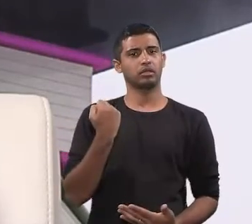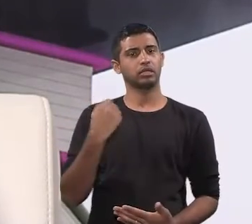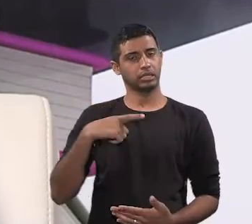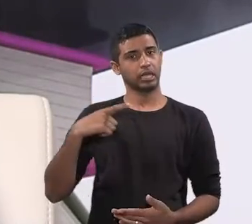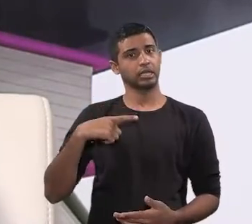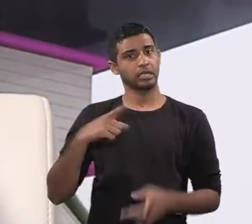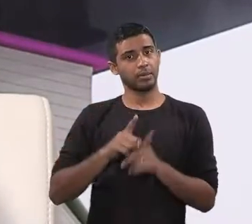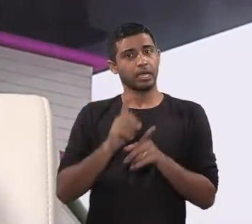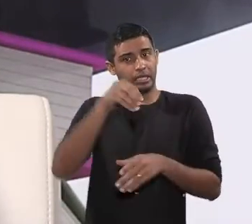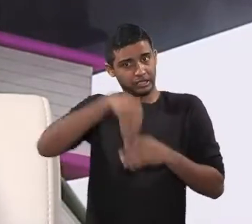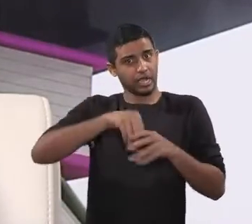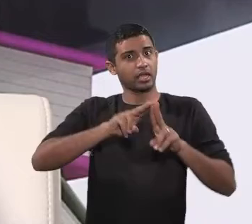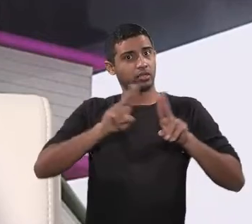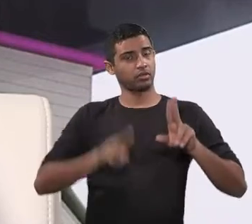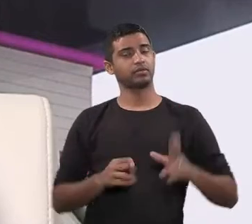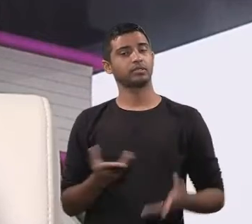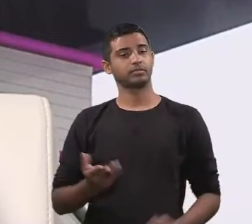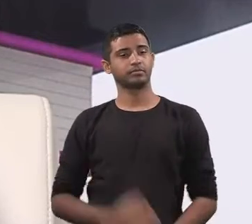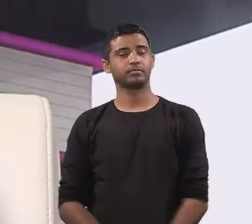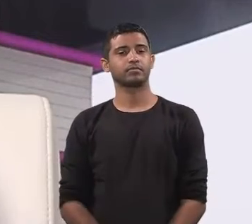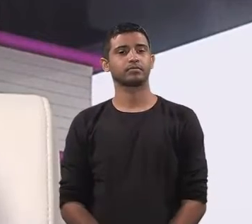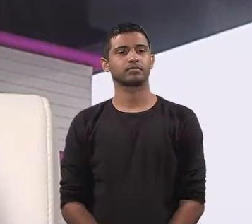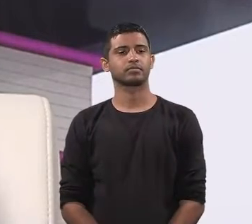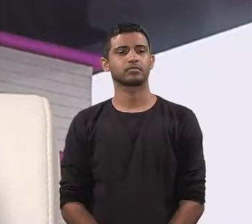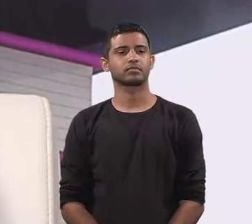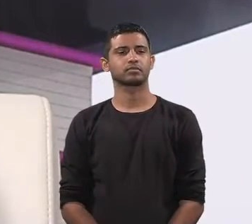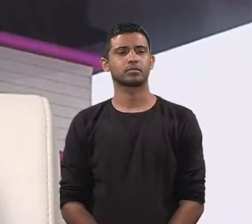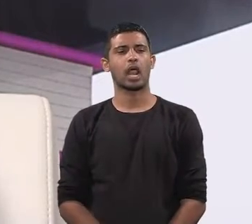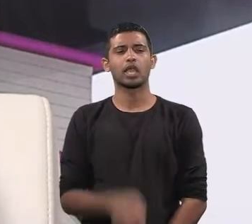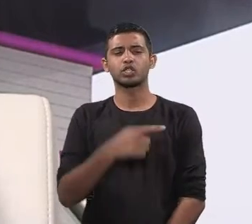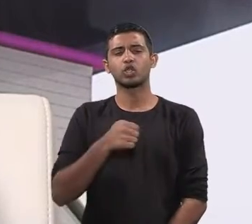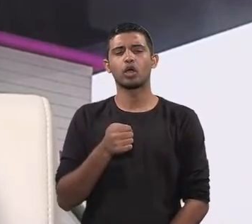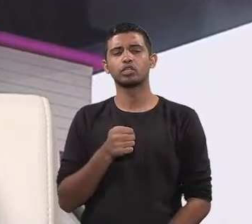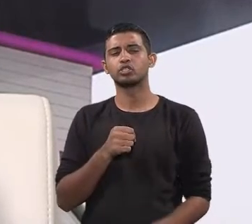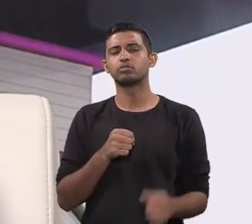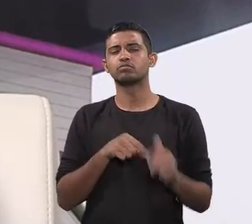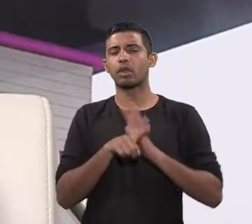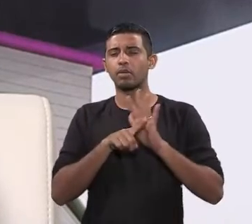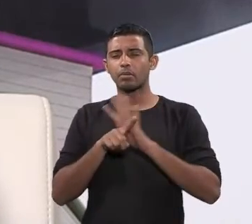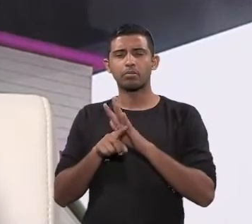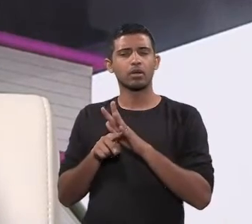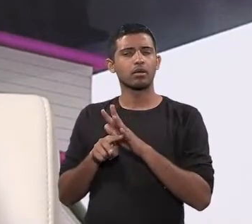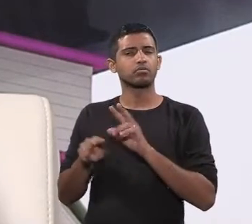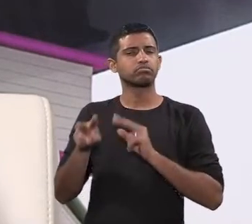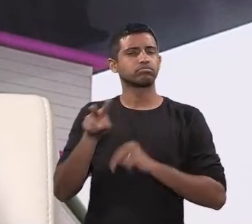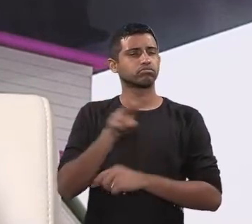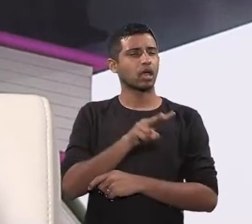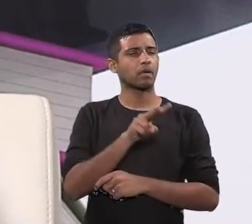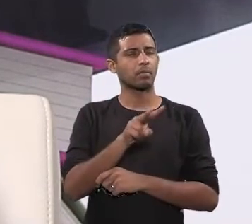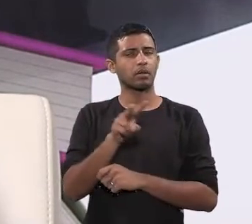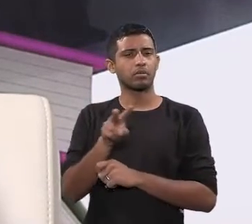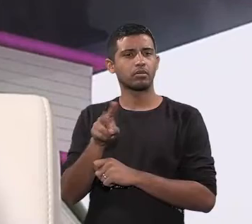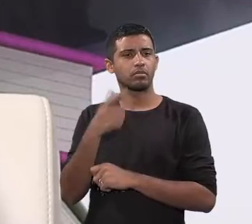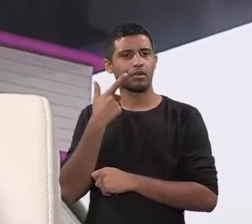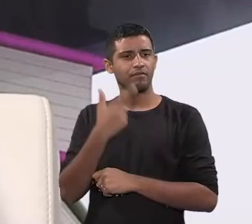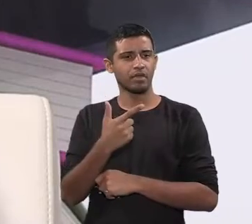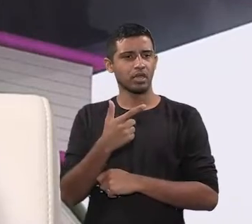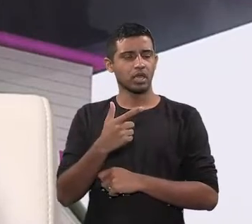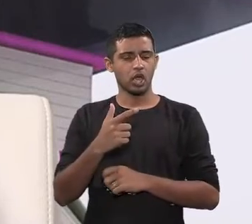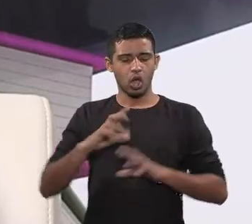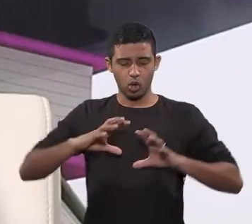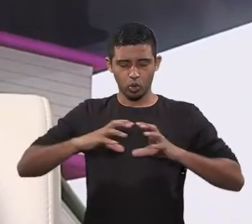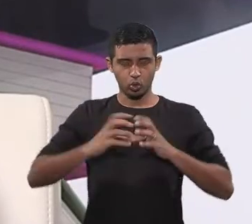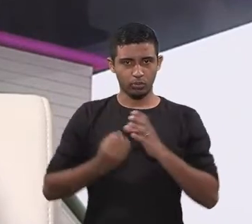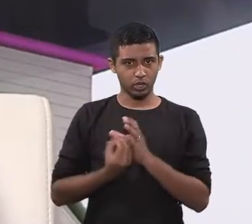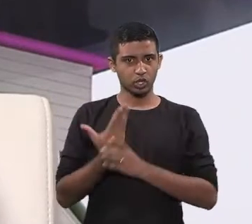dentro, né? Muitas vezes, da instituição. E a gente começou a observar que esses grupos que foram sendo criados de